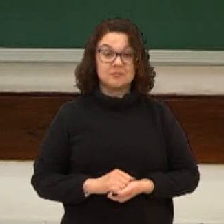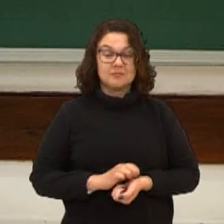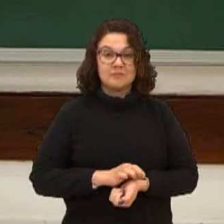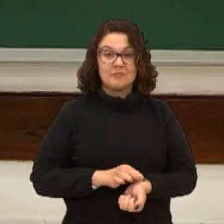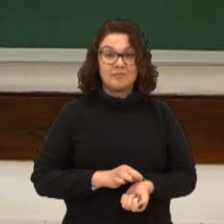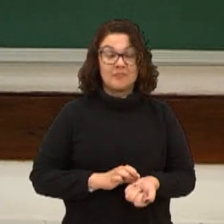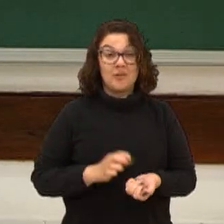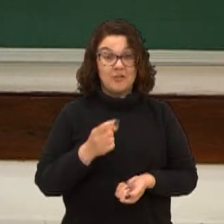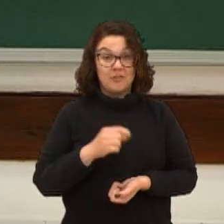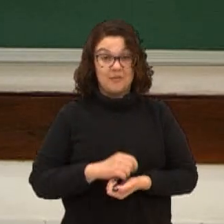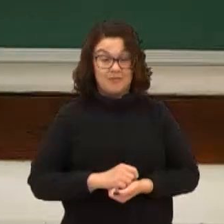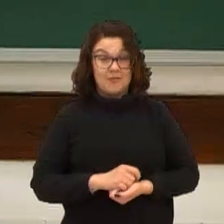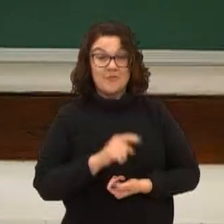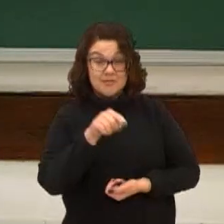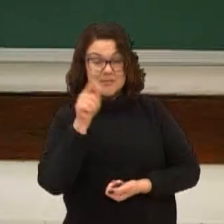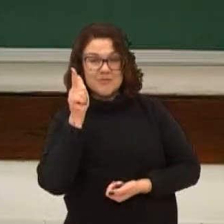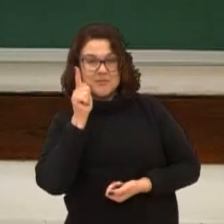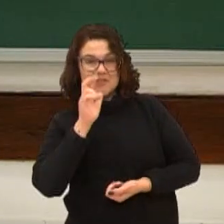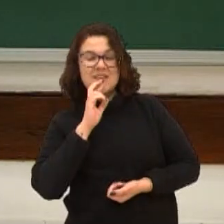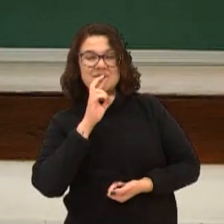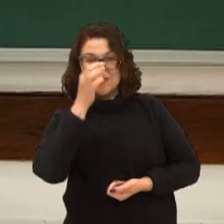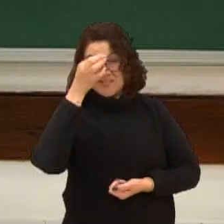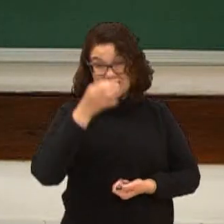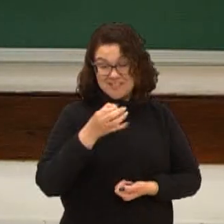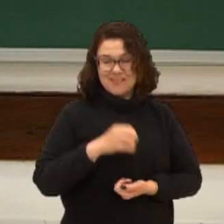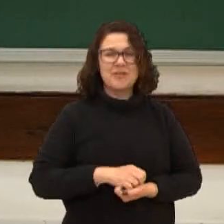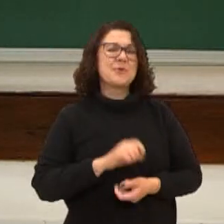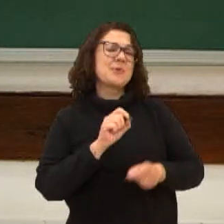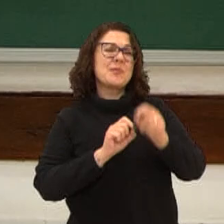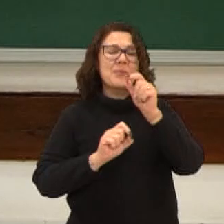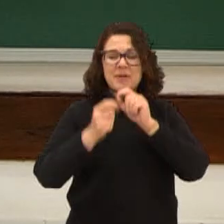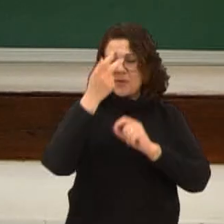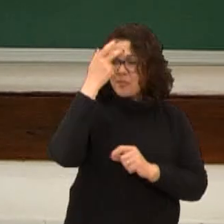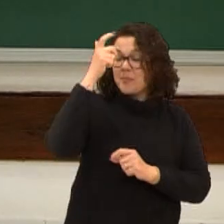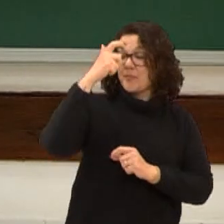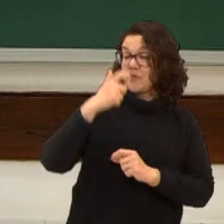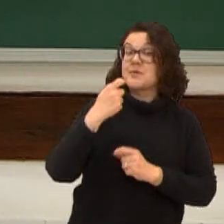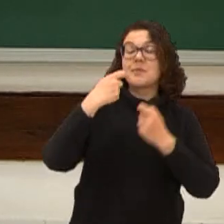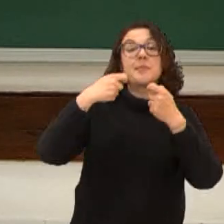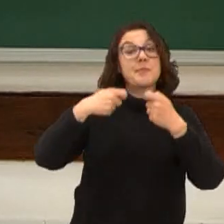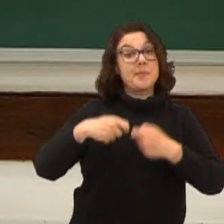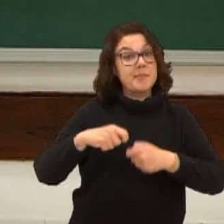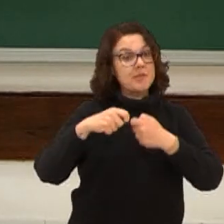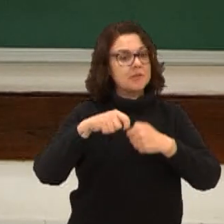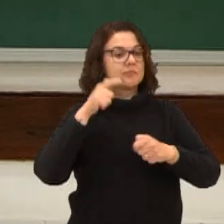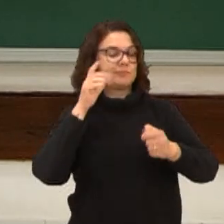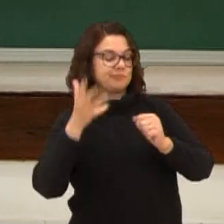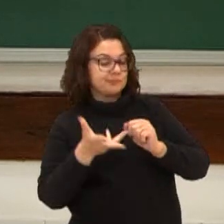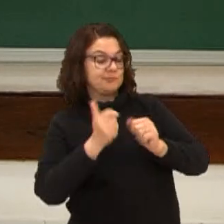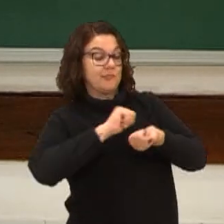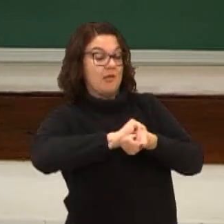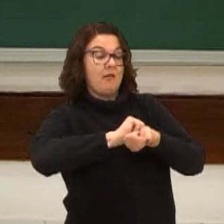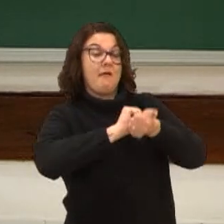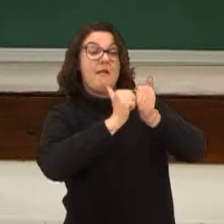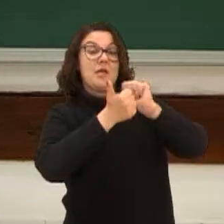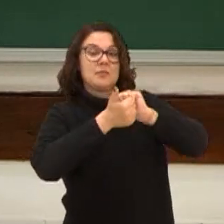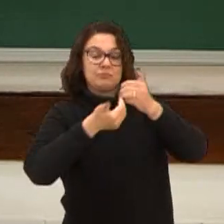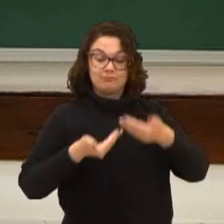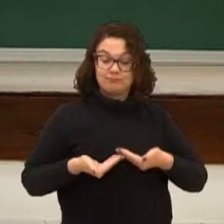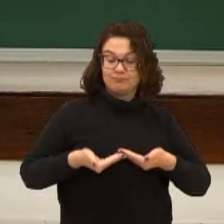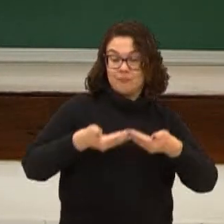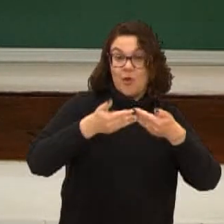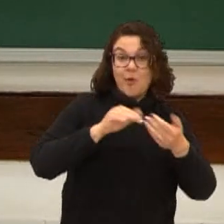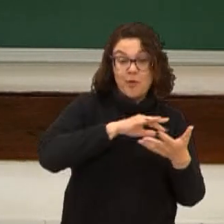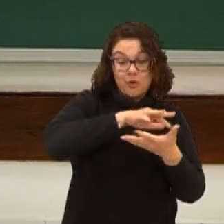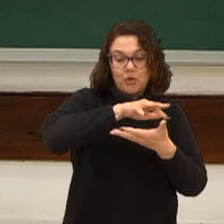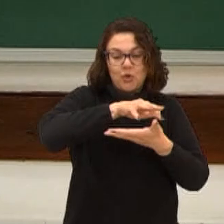A ver, então, Chico, responderam aí o que uma pessoa precisa ter para se adequar, para estar aí de acordo com esse